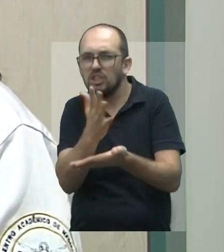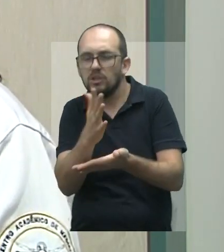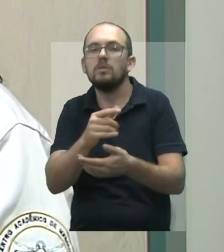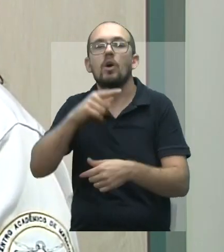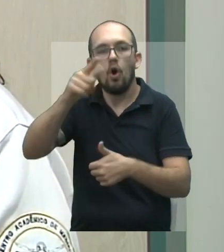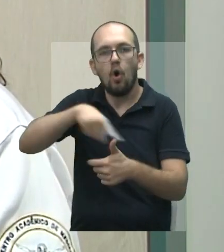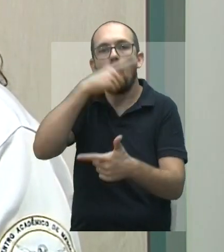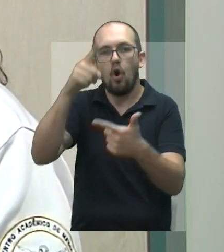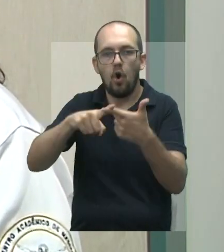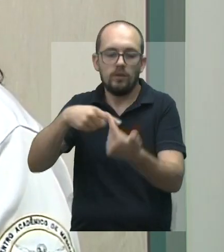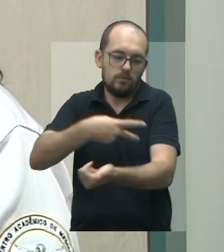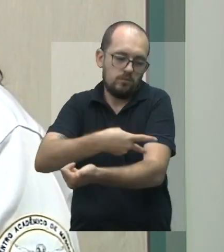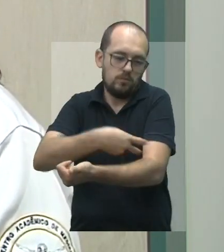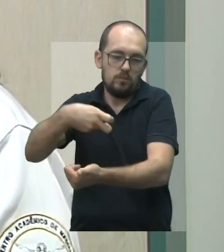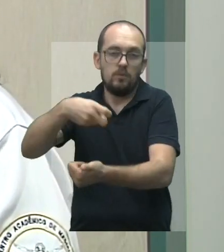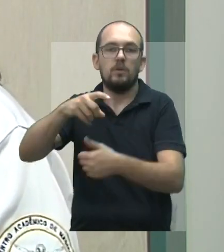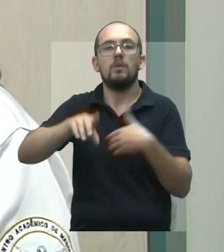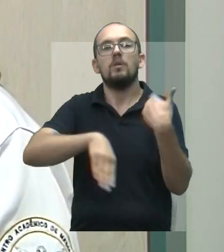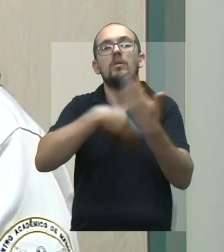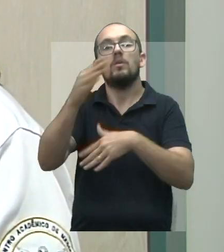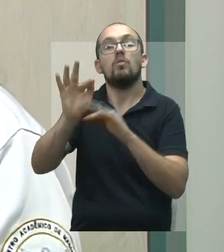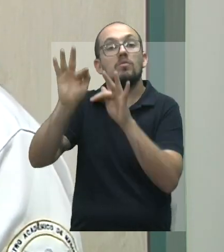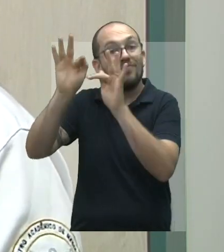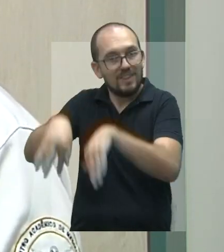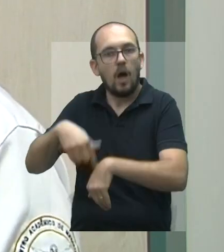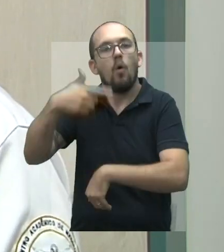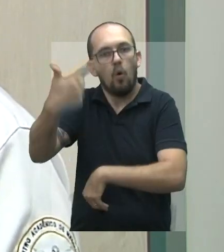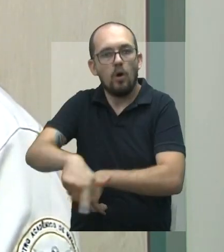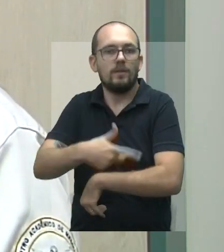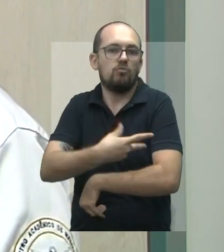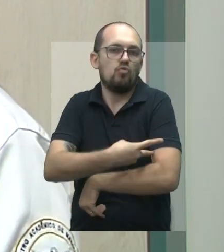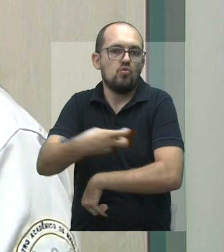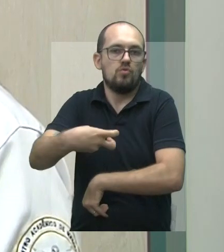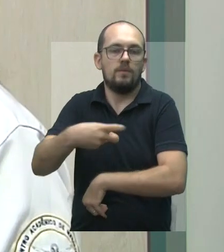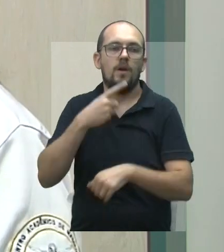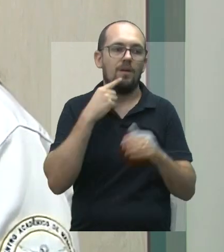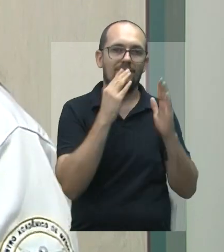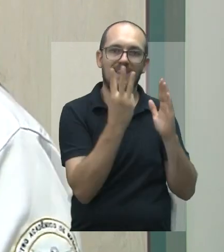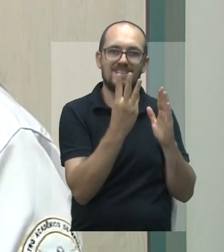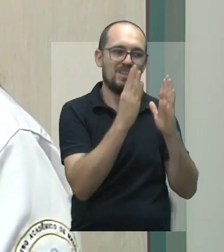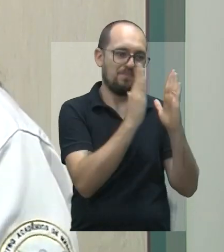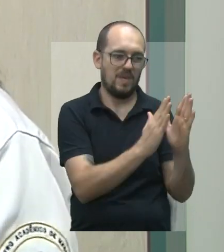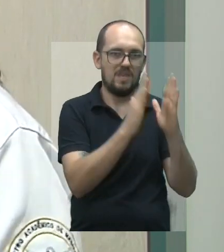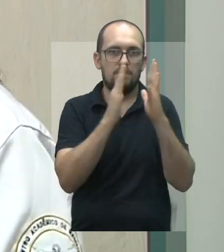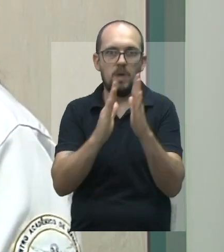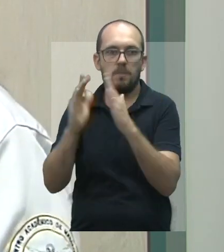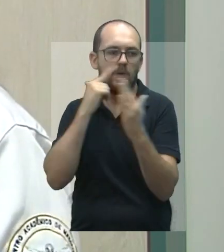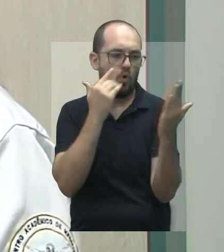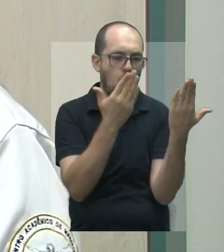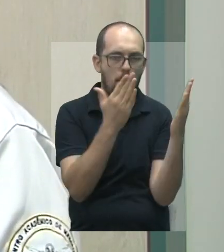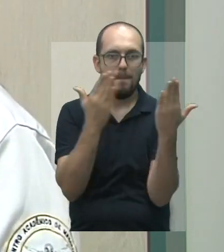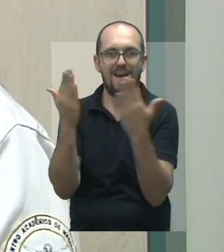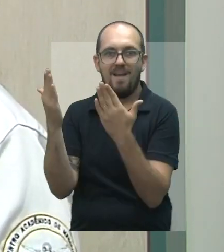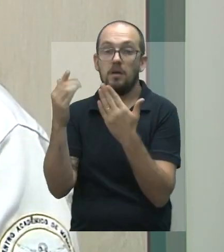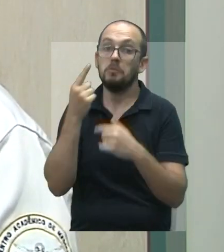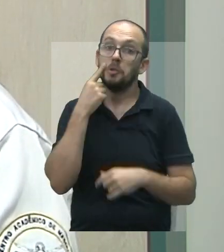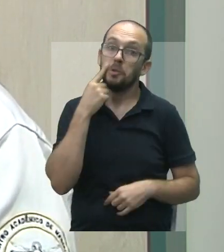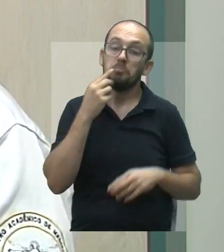nós coletamos uma outra amostra de sangue. Então, nós faremos um comparativo se houve diferença